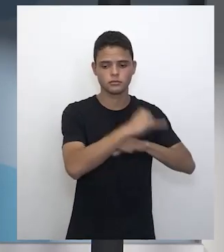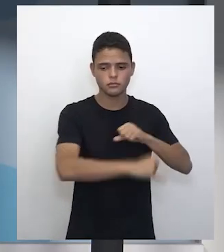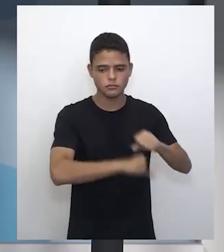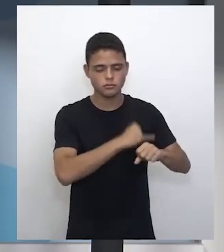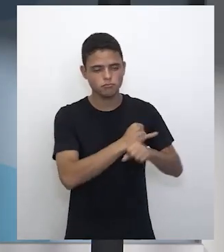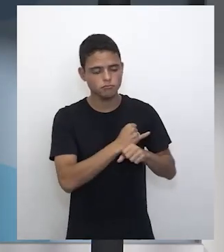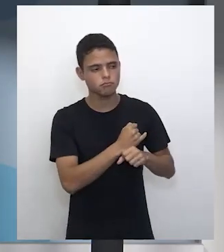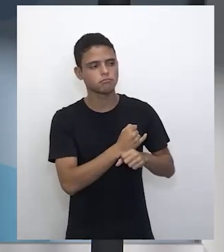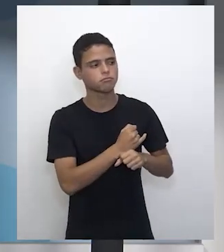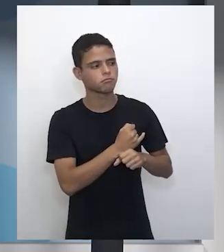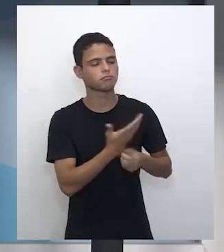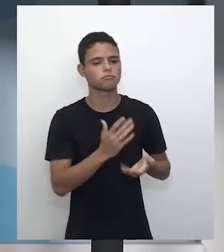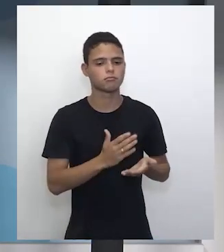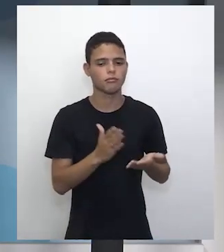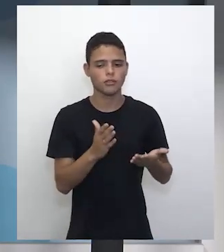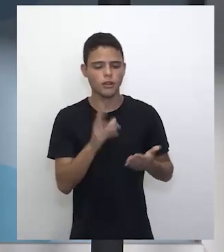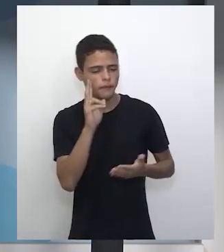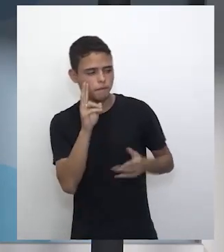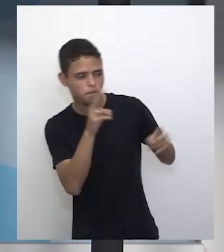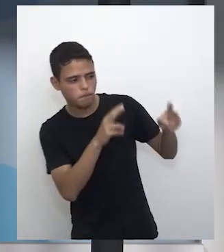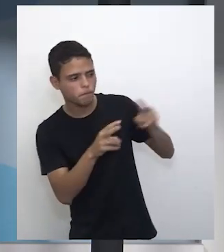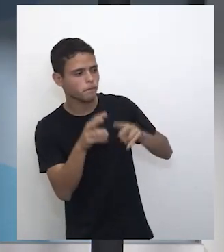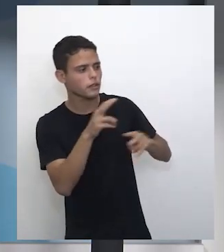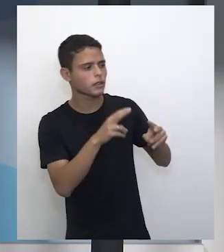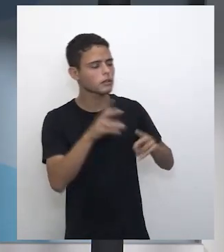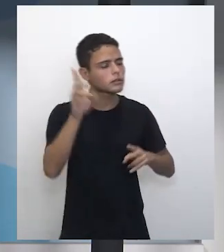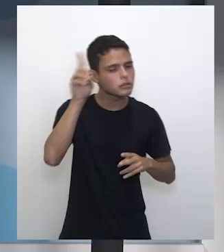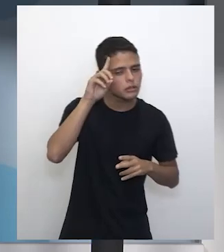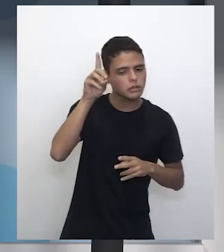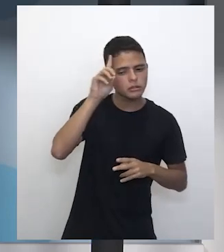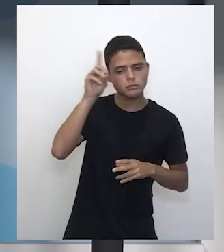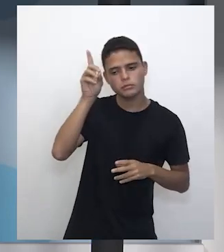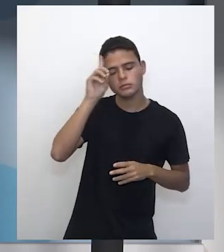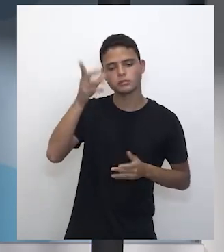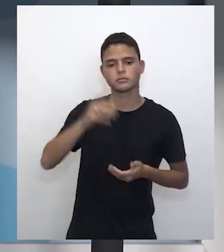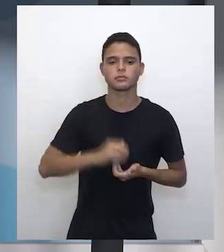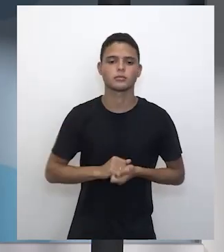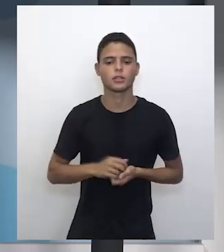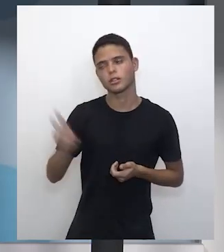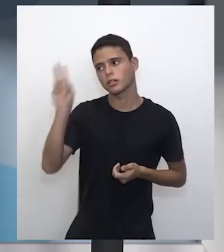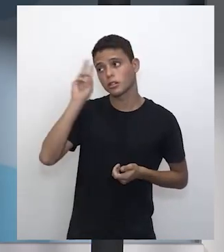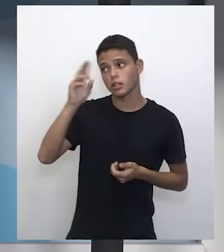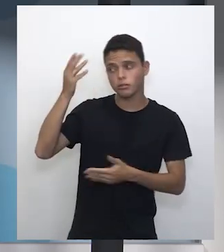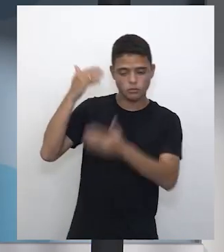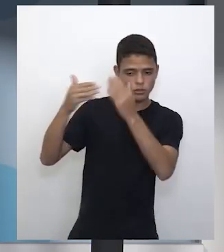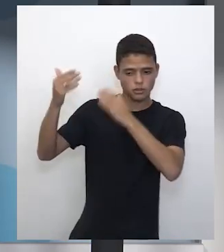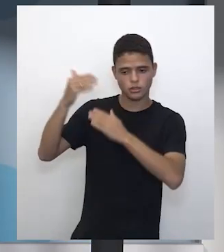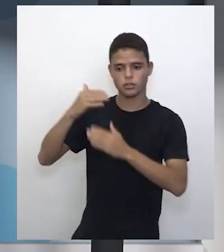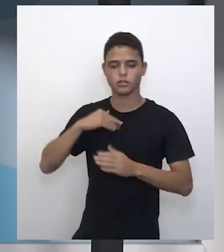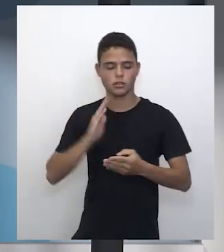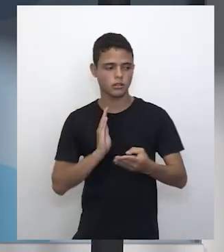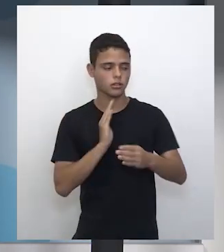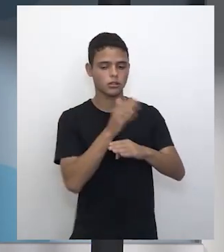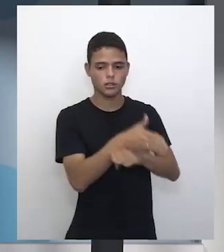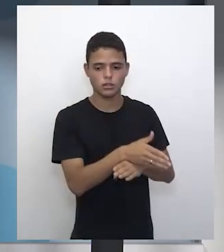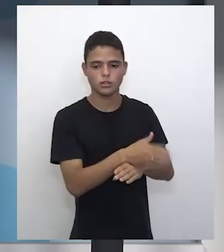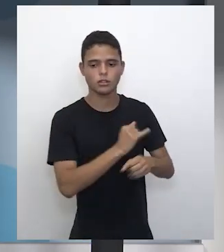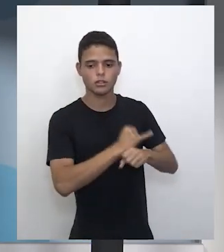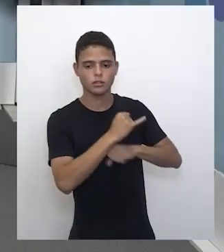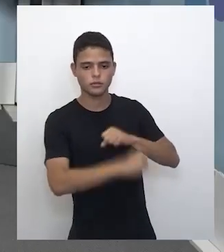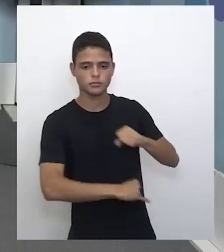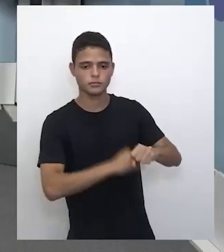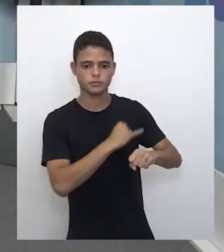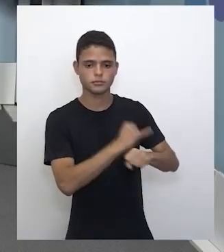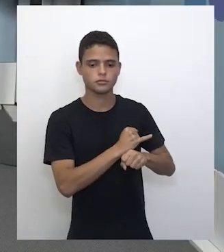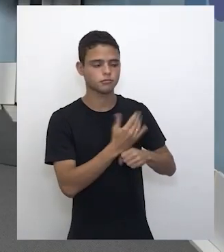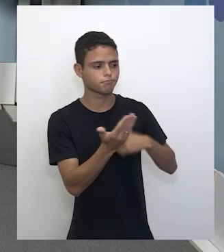se assemelhar a vida da gente, né? O dia a dia da gente, não é mais aquela coisa. Eu lembro que eu entrava na internet para conversava com o americano,